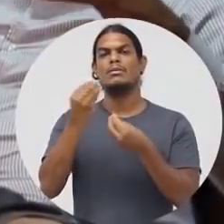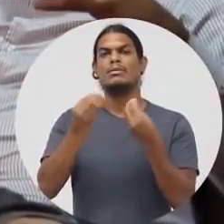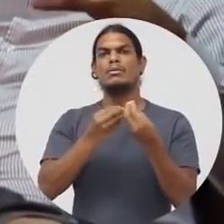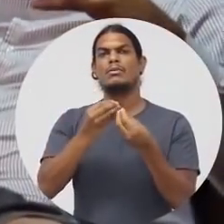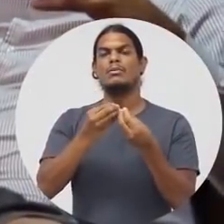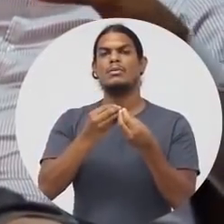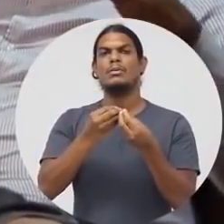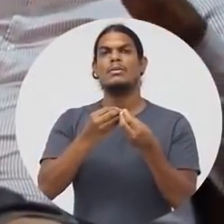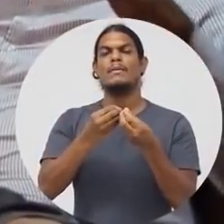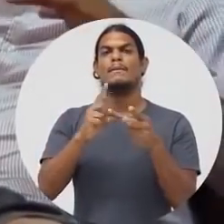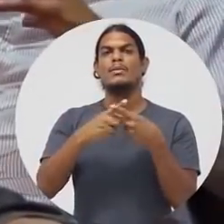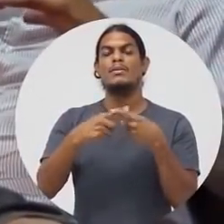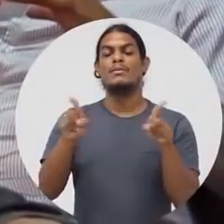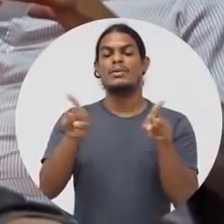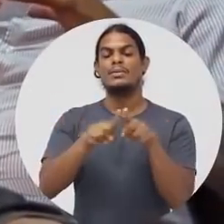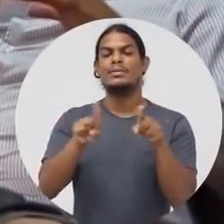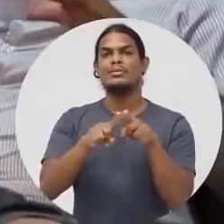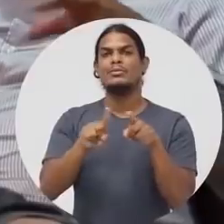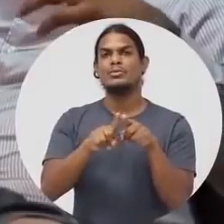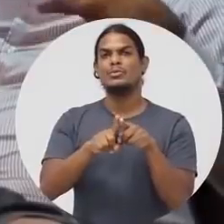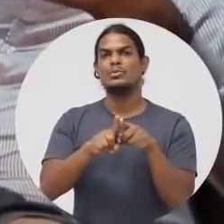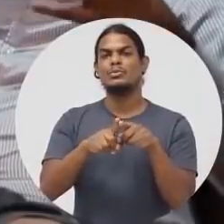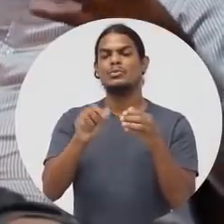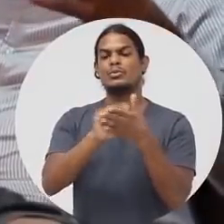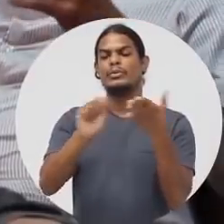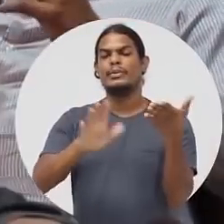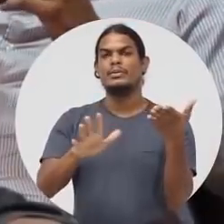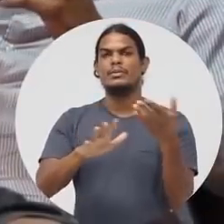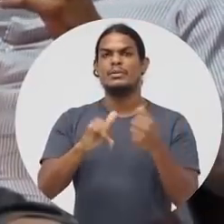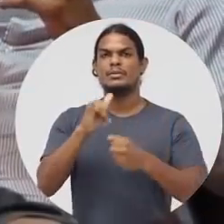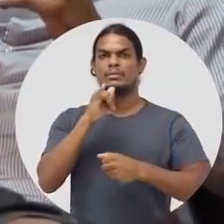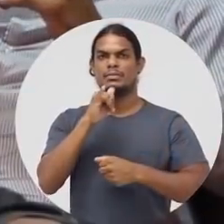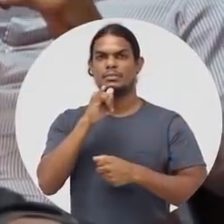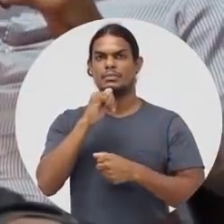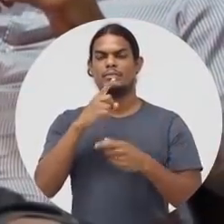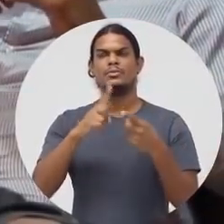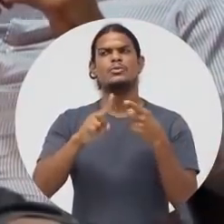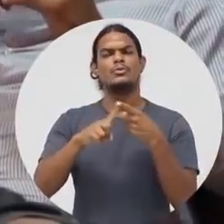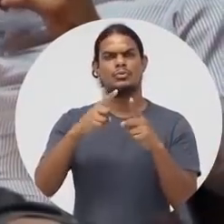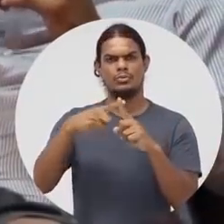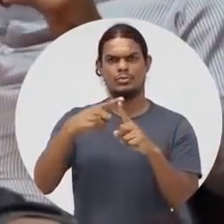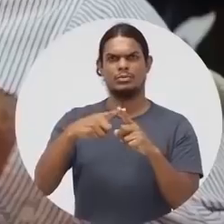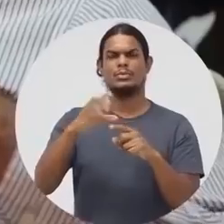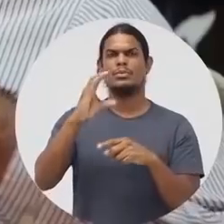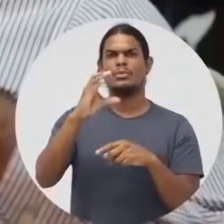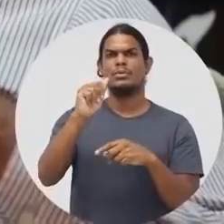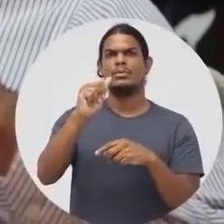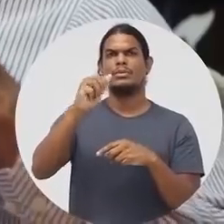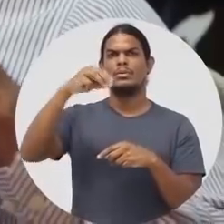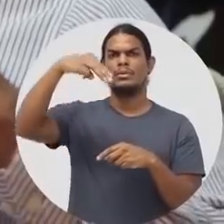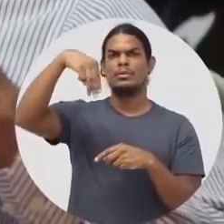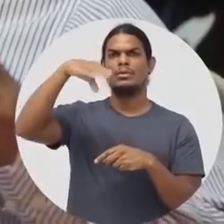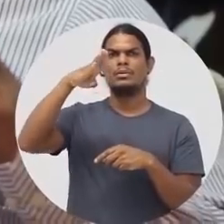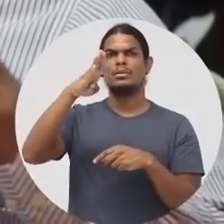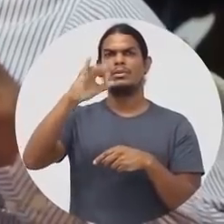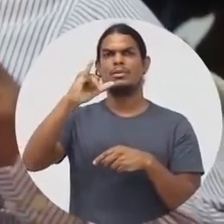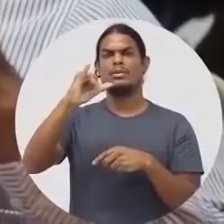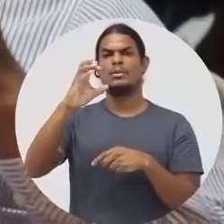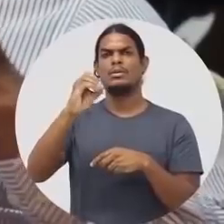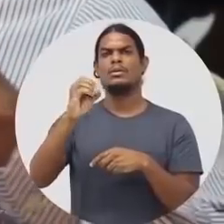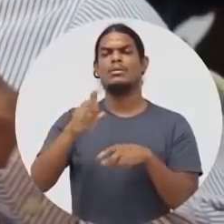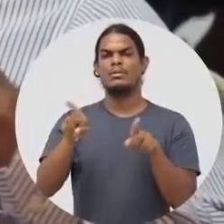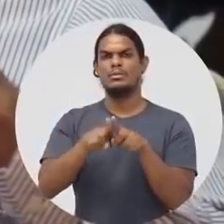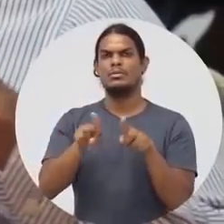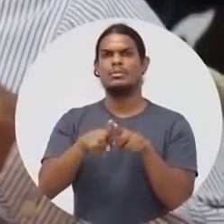Fica amarrada a operação, tá? Imaginemos... Inclusive o câmbio, né? Inclusive o câmbio. Fixado, câmbio